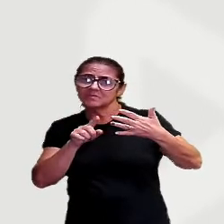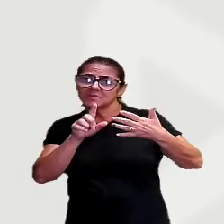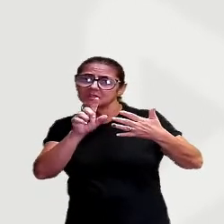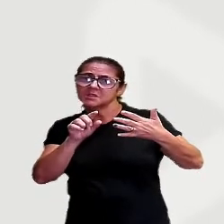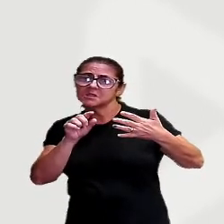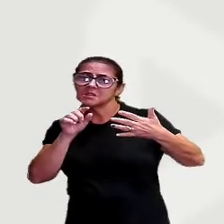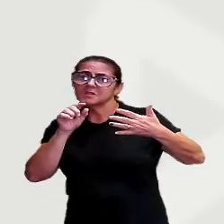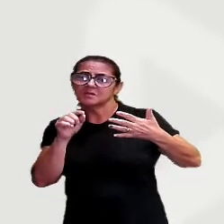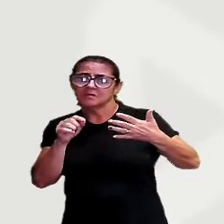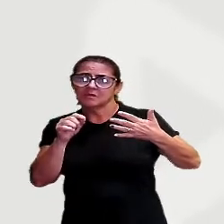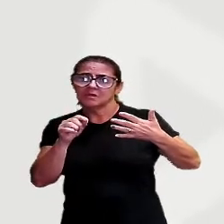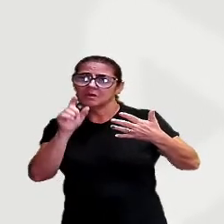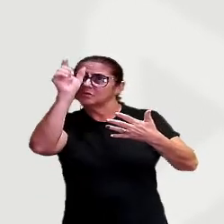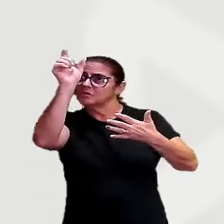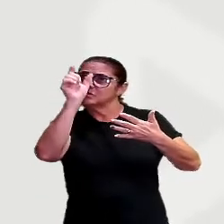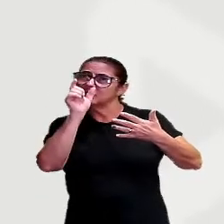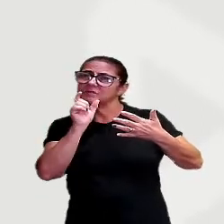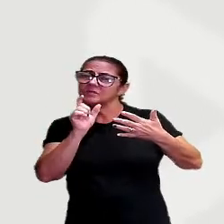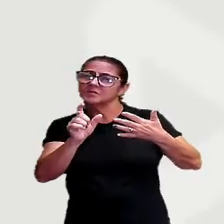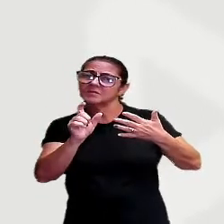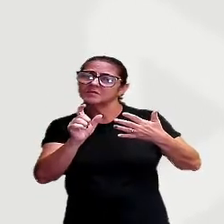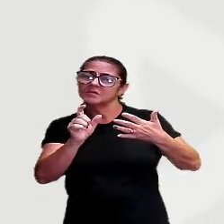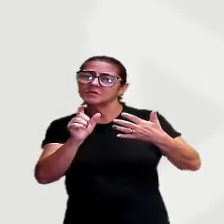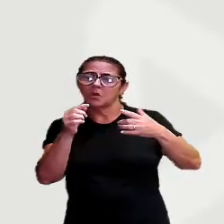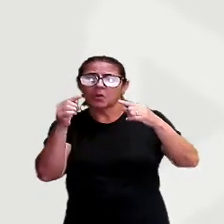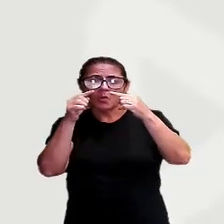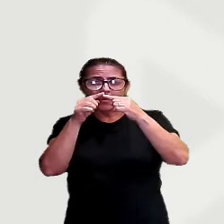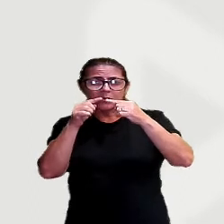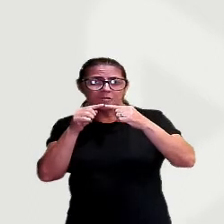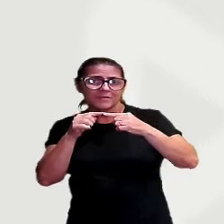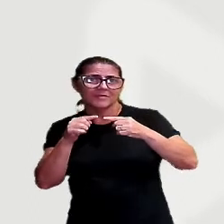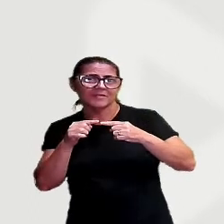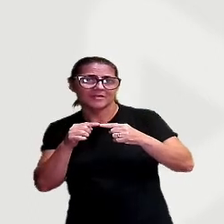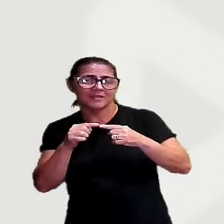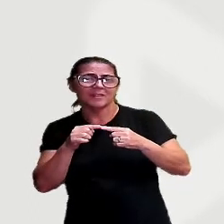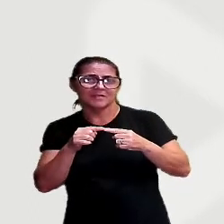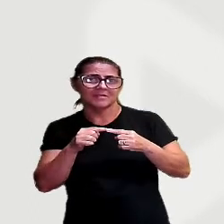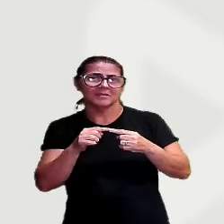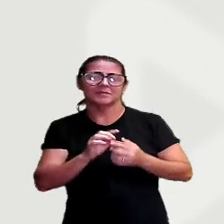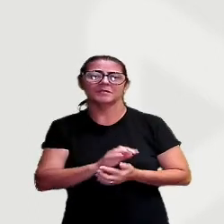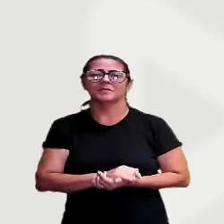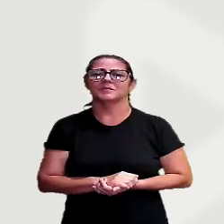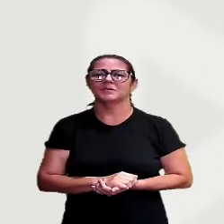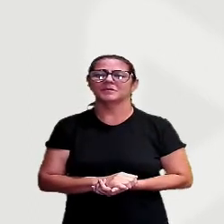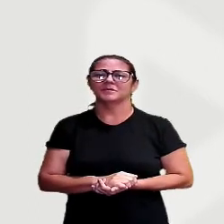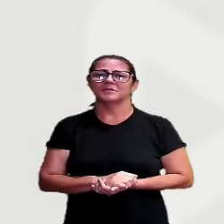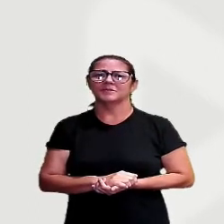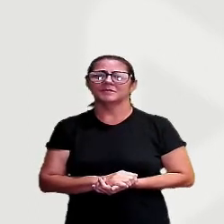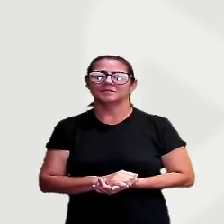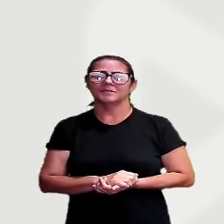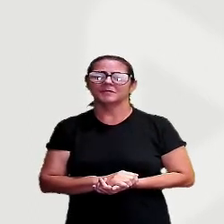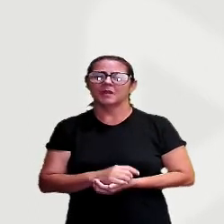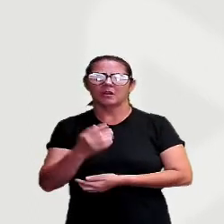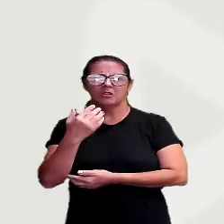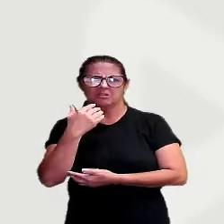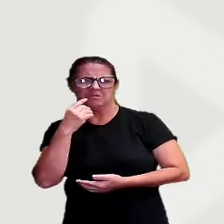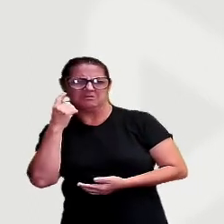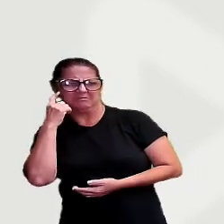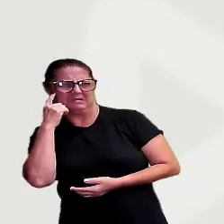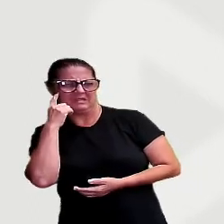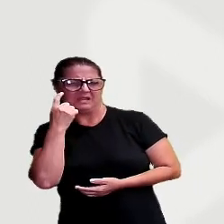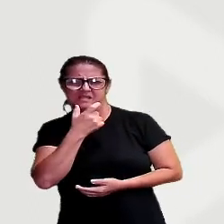a partezinha que está de acordo com o nosso comic strip. Gente, aí você pode dizer, nossa, mas está todo